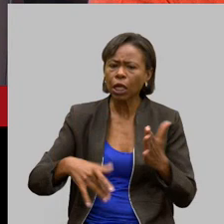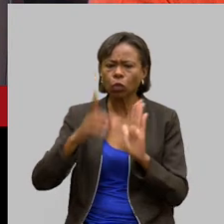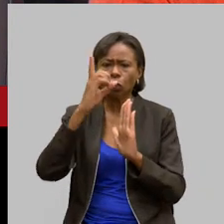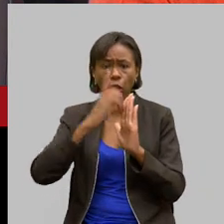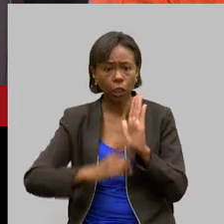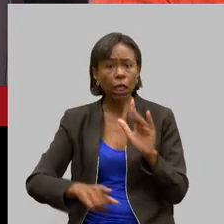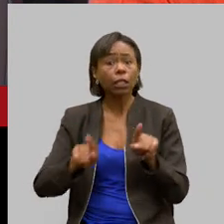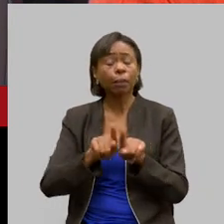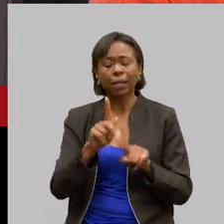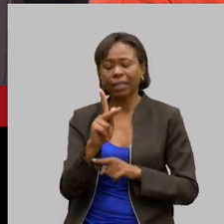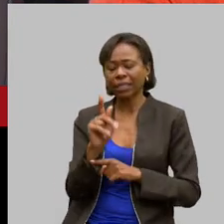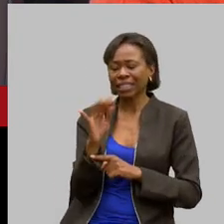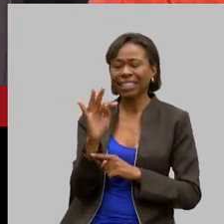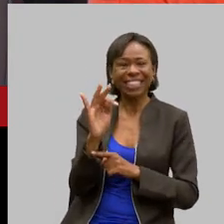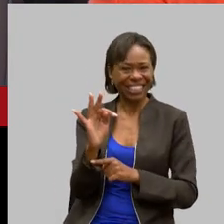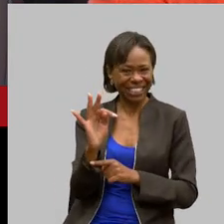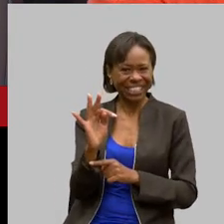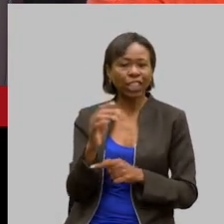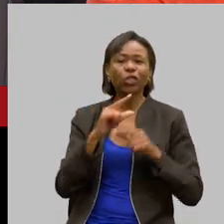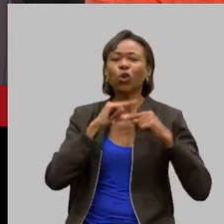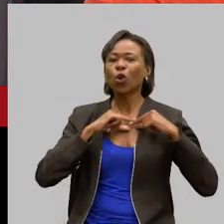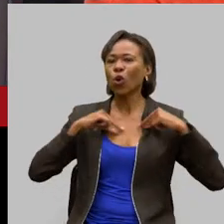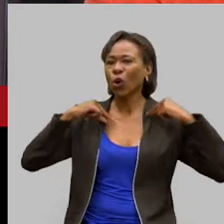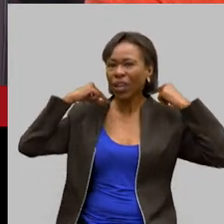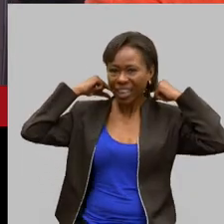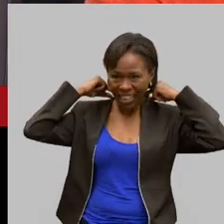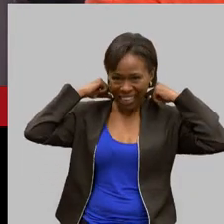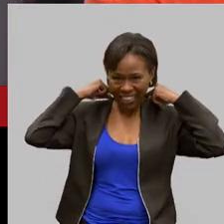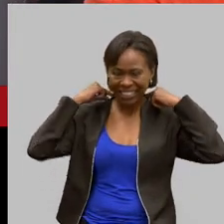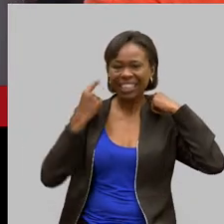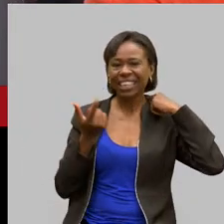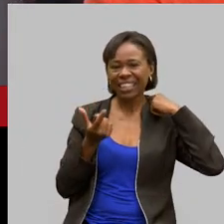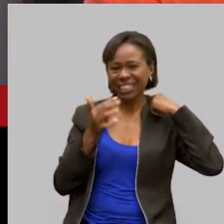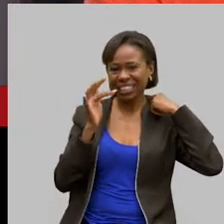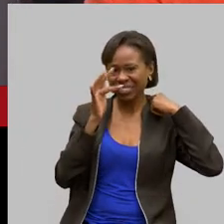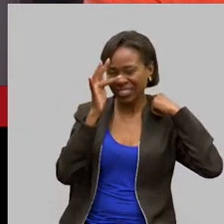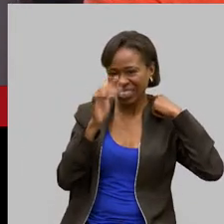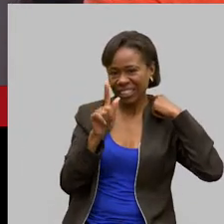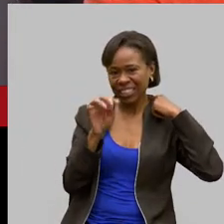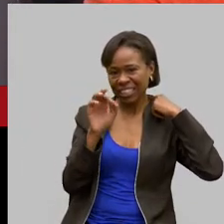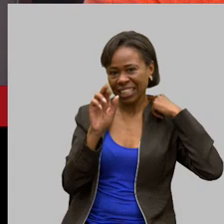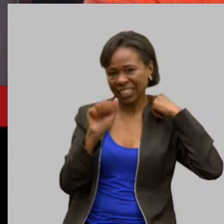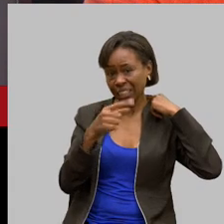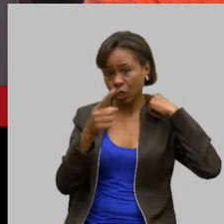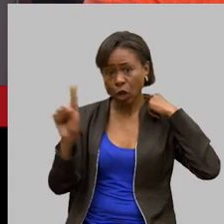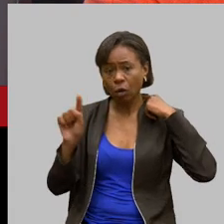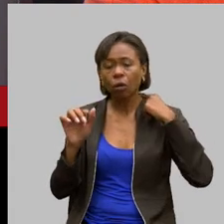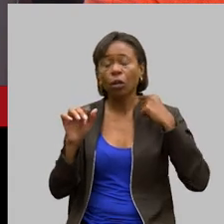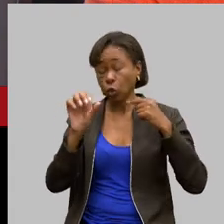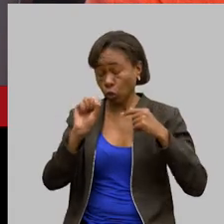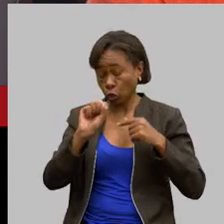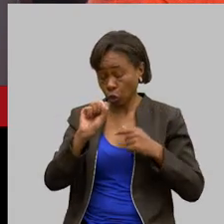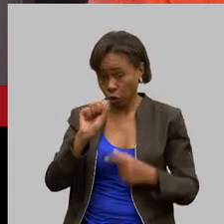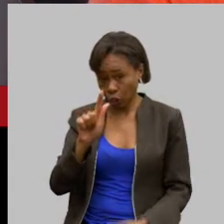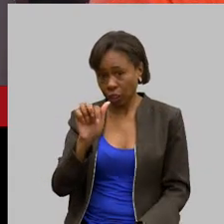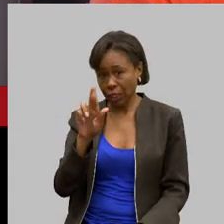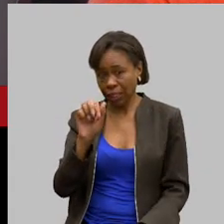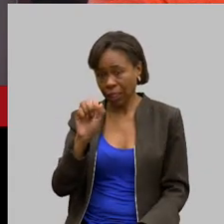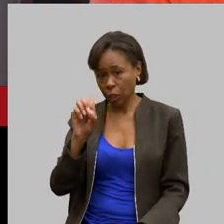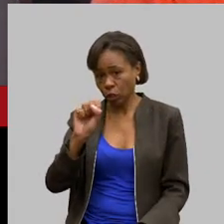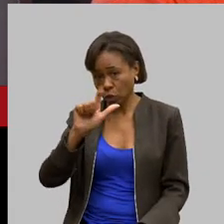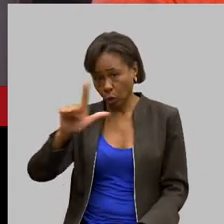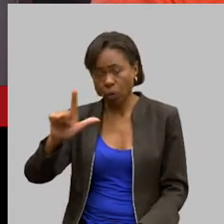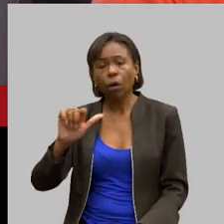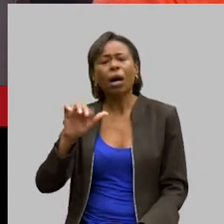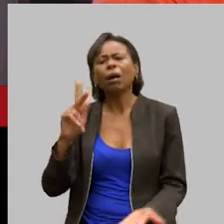colares de girassol sabe o que que aconteceu desceu pessoal mais uma vez me deu uma resposta que eu já cansei de escutar deputado Cristiano Silveira já